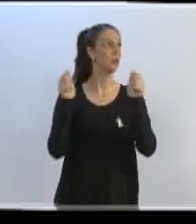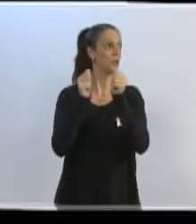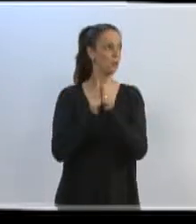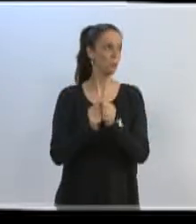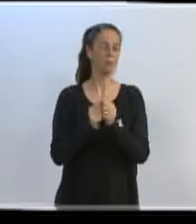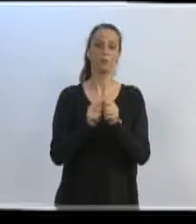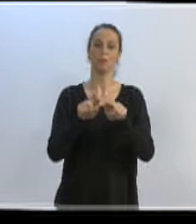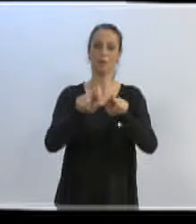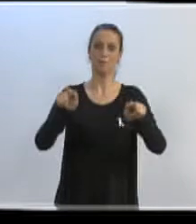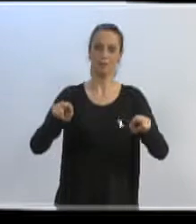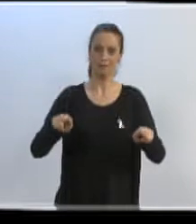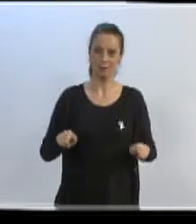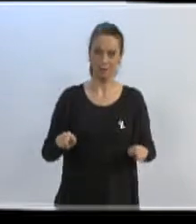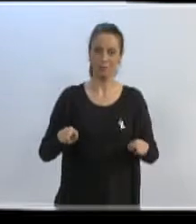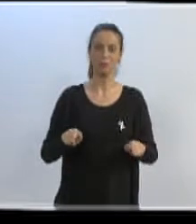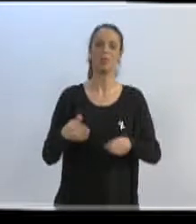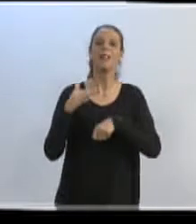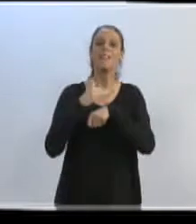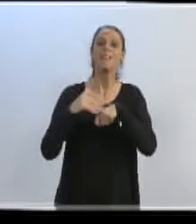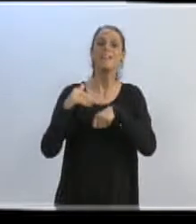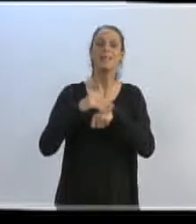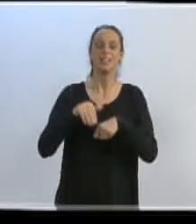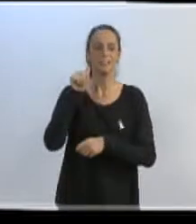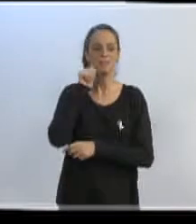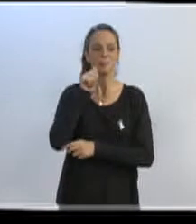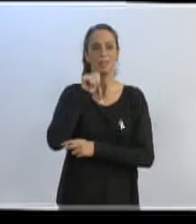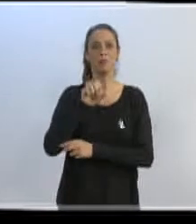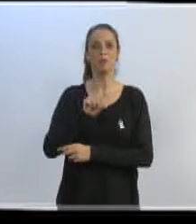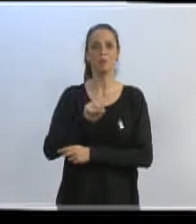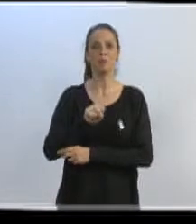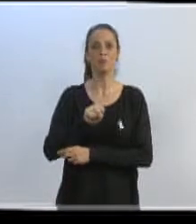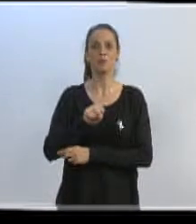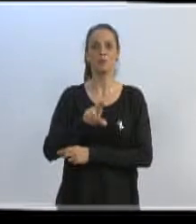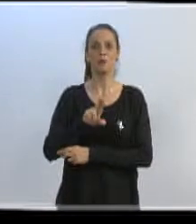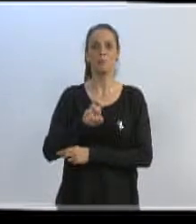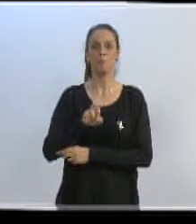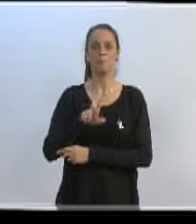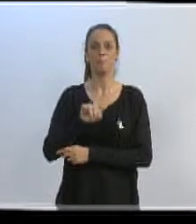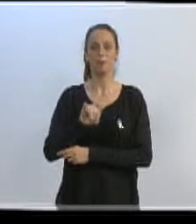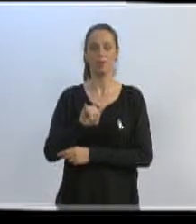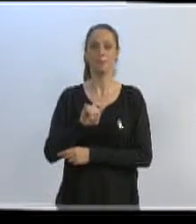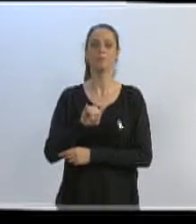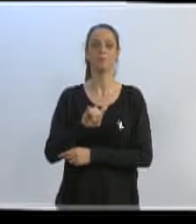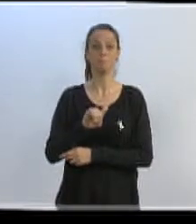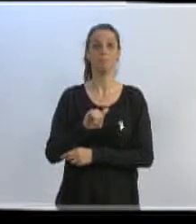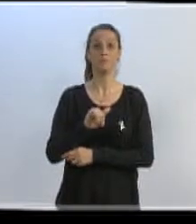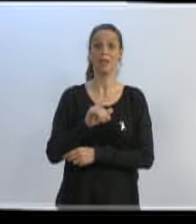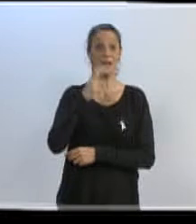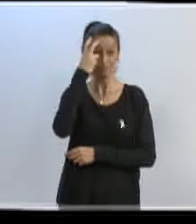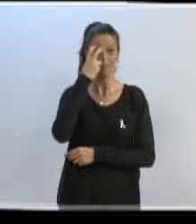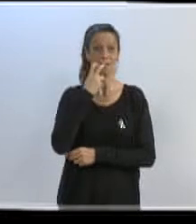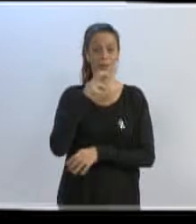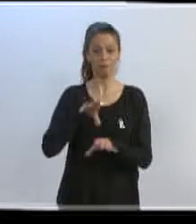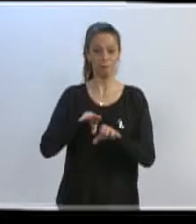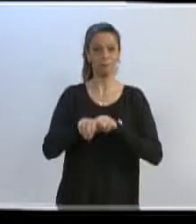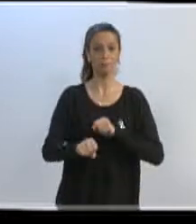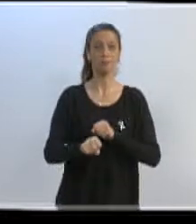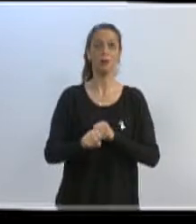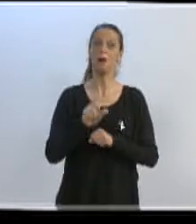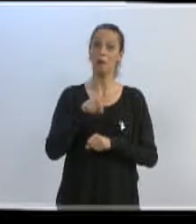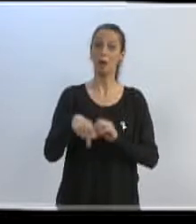nosso gabinete a nossa querida Sueli, deficiente visual, que este ano está se formando a direito